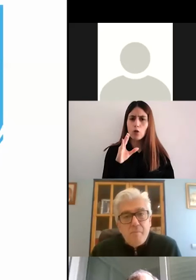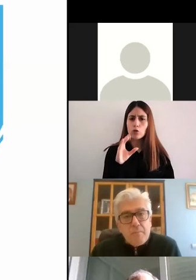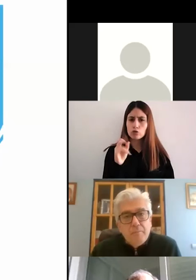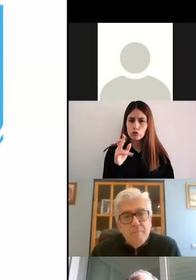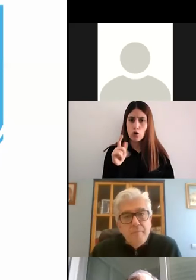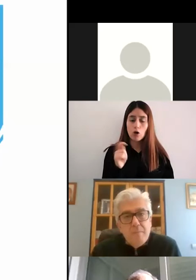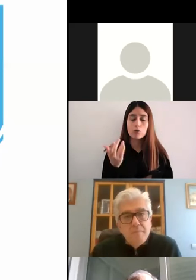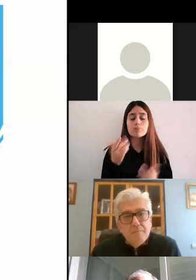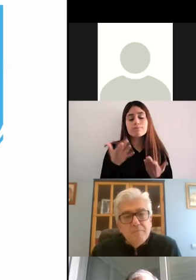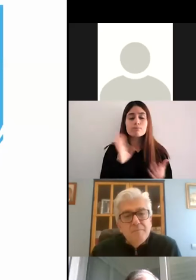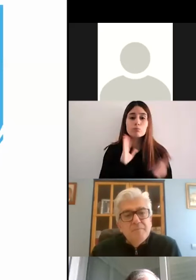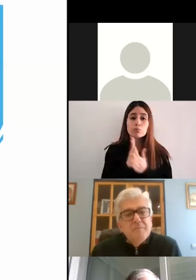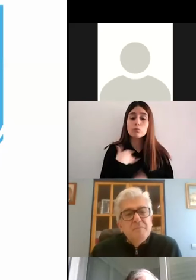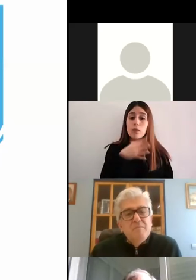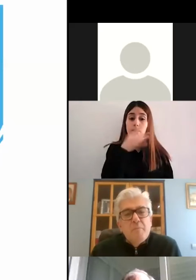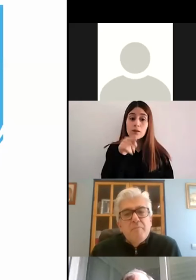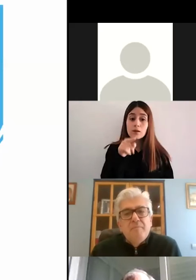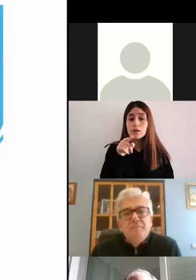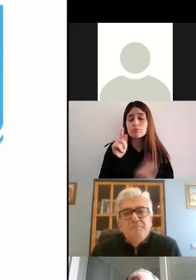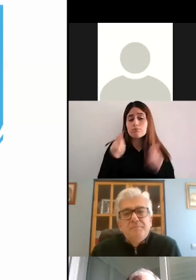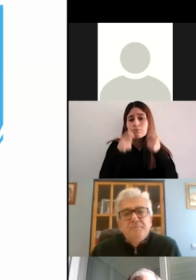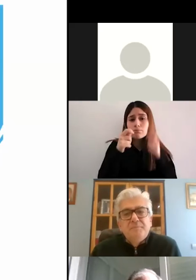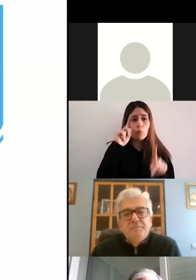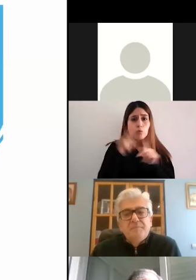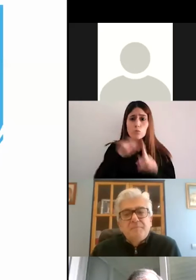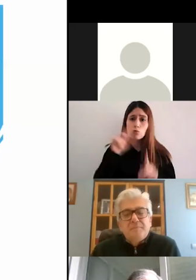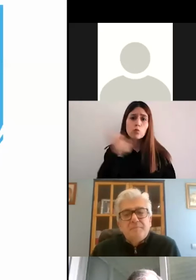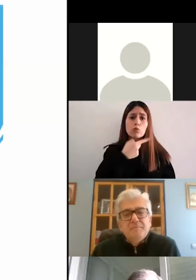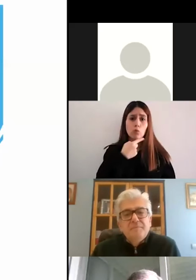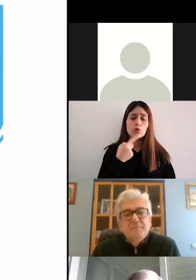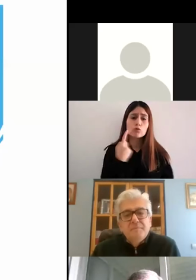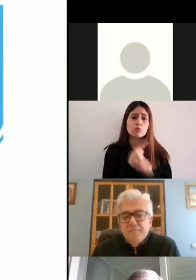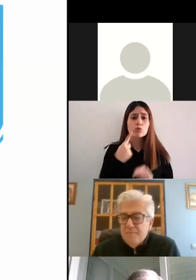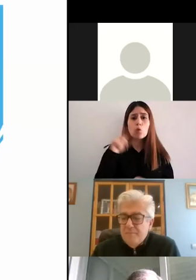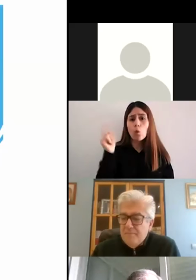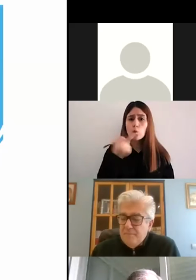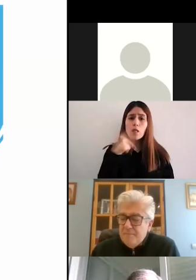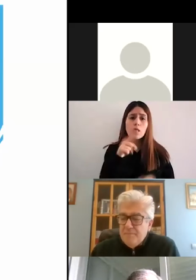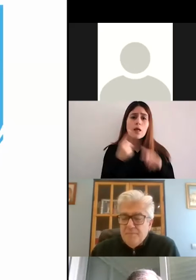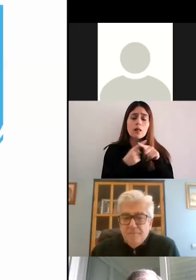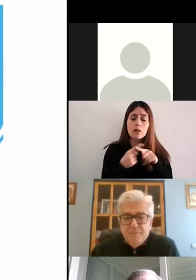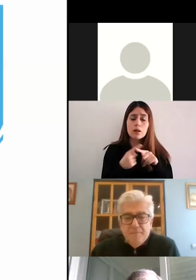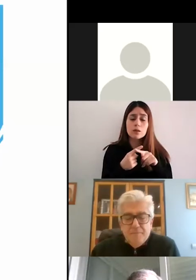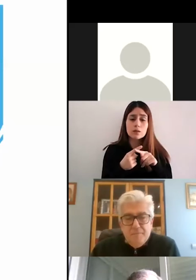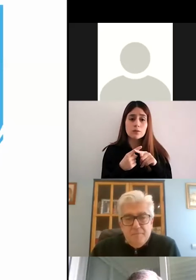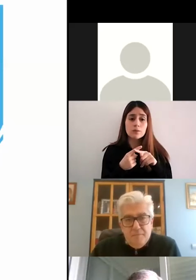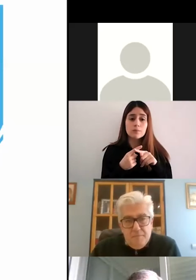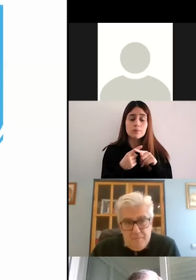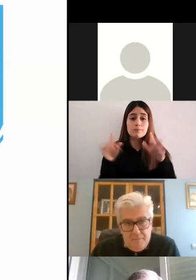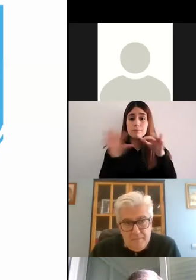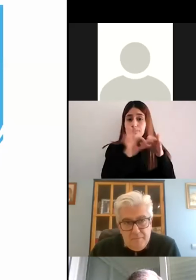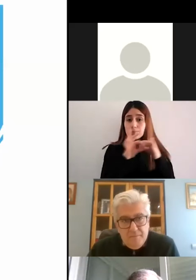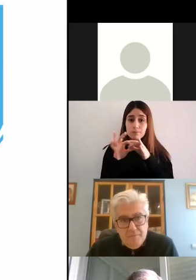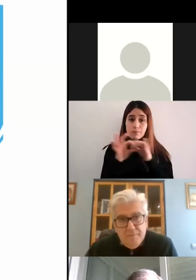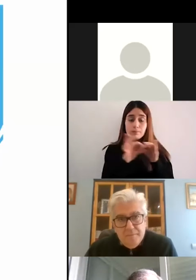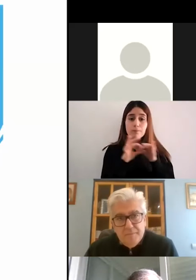Simplesmente para terminar, isto é um evento para todos nós, todos que aqui estão têm de alguma forma interesse em unir